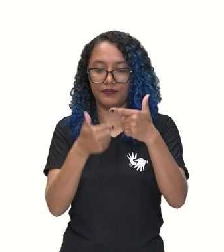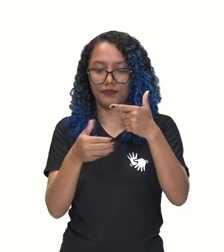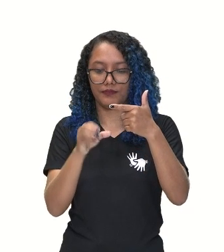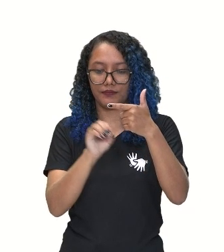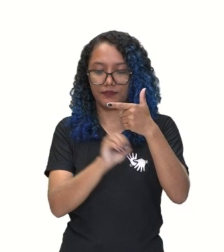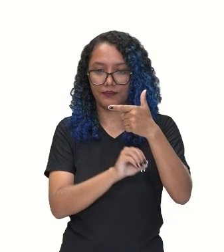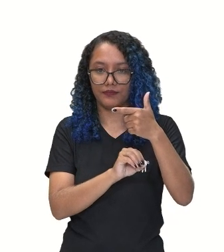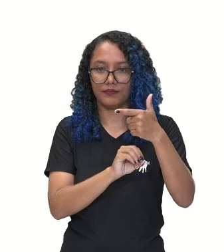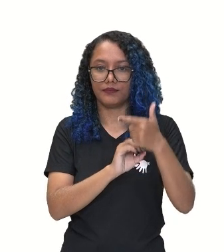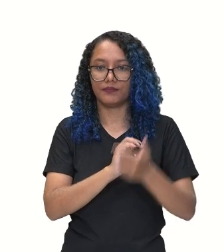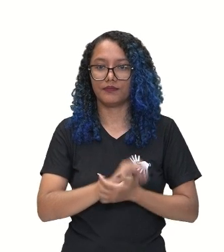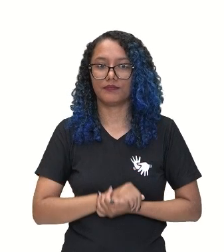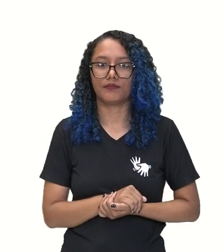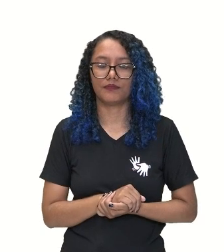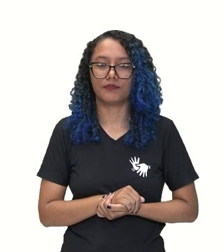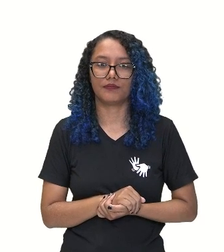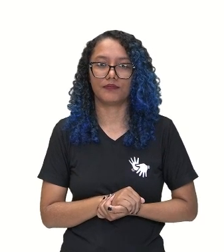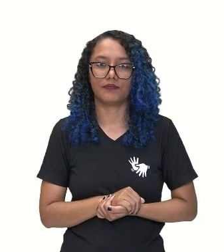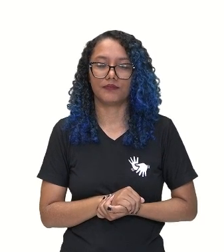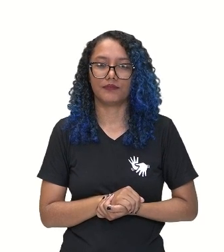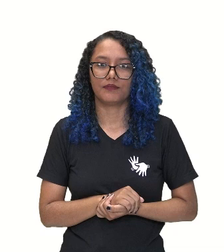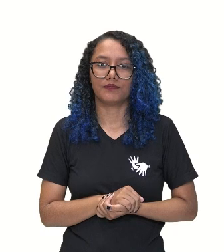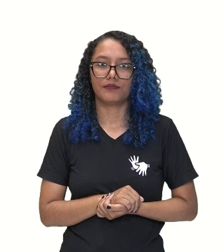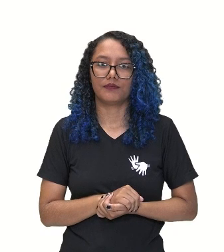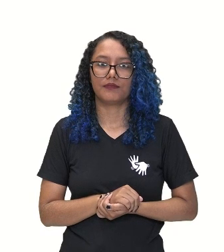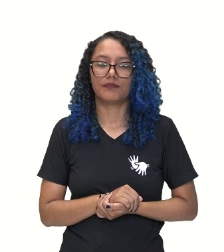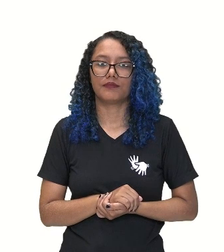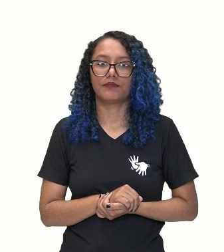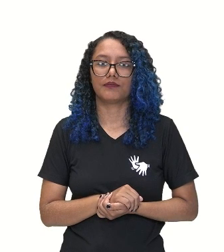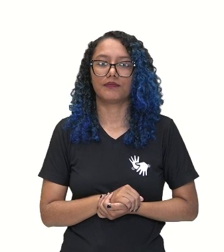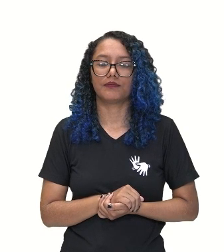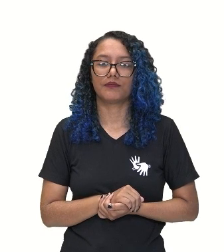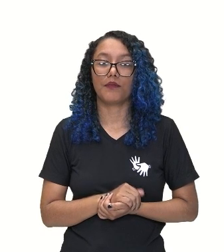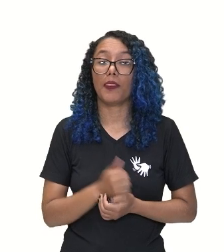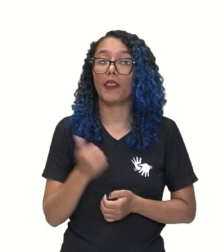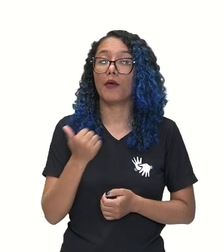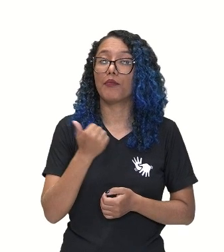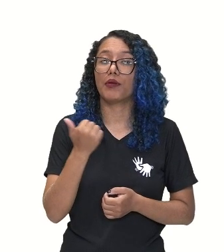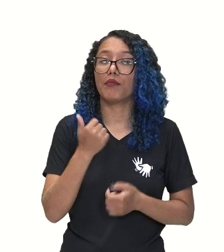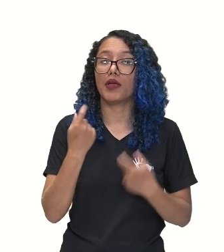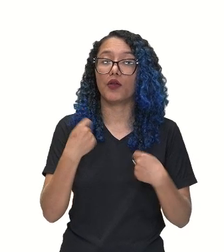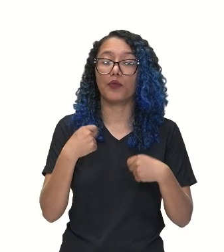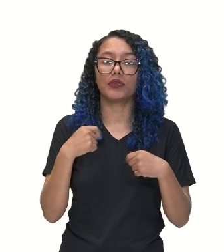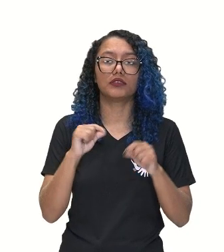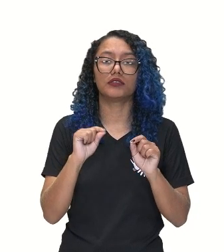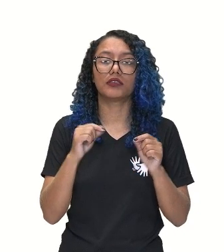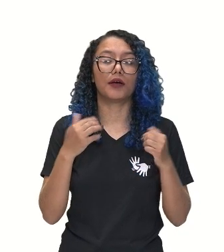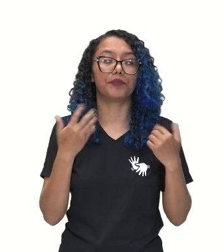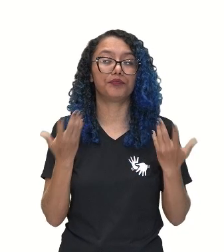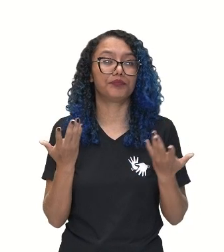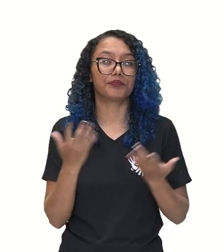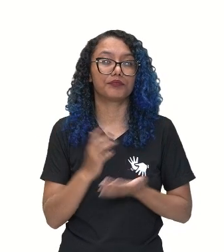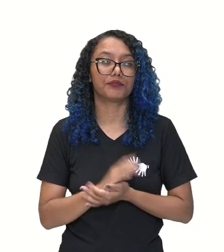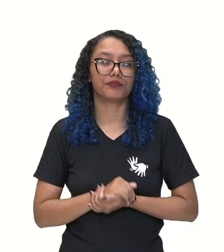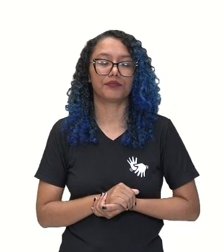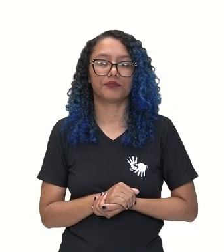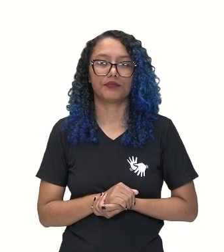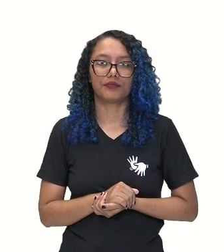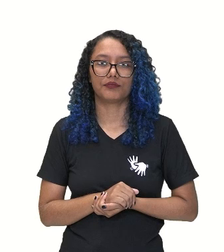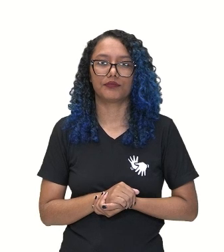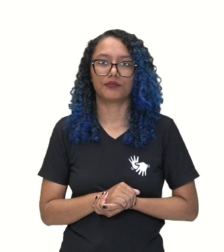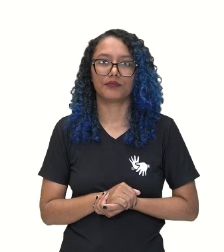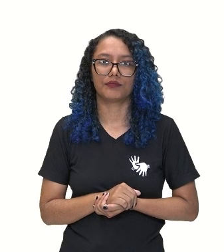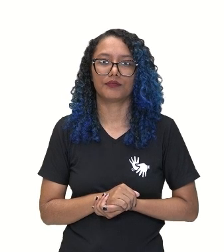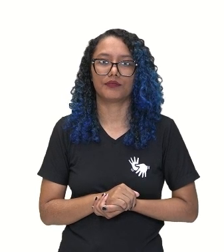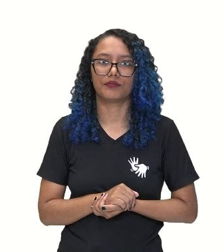348/100. Então, qual é o primeiro passo aí para transformar essa fração decimal em número